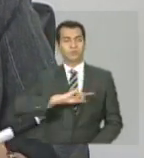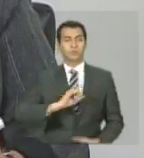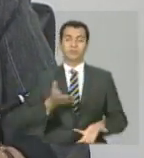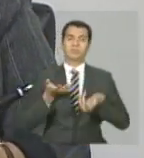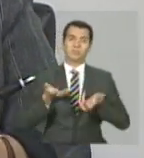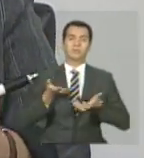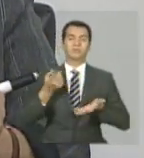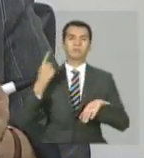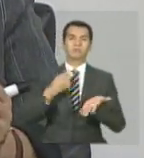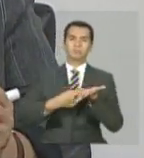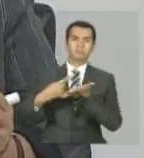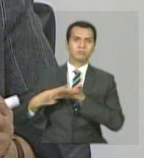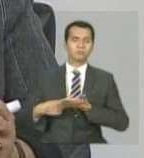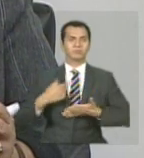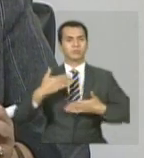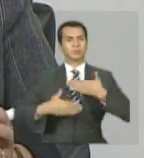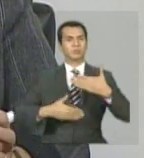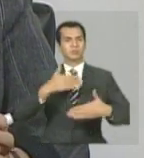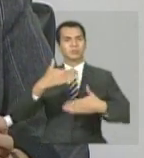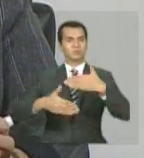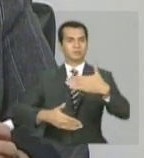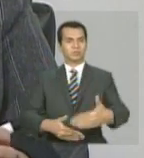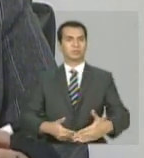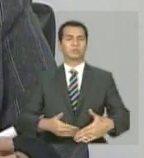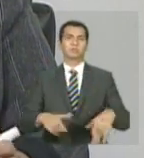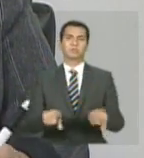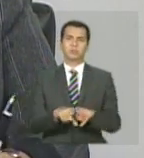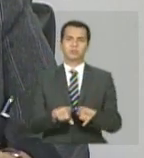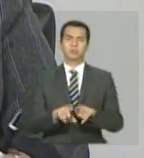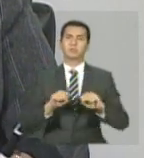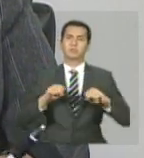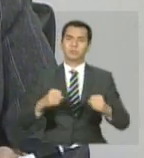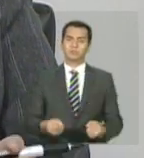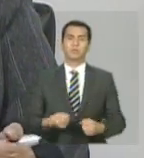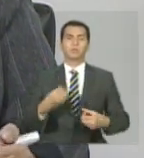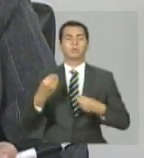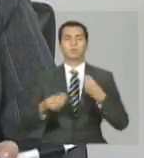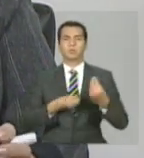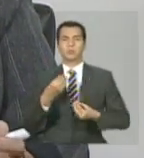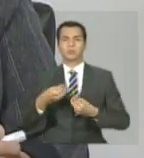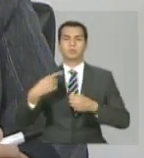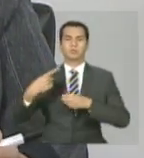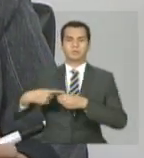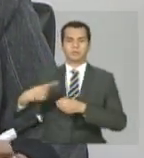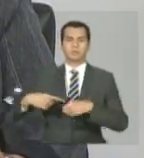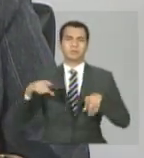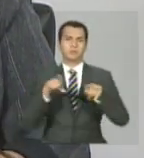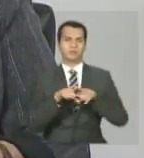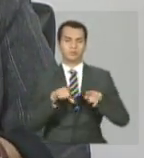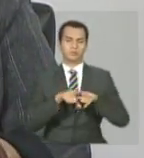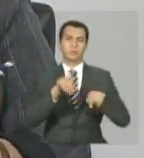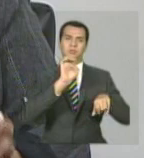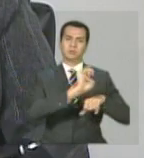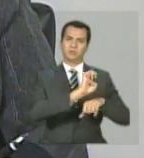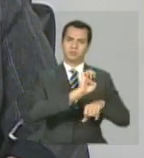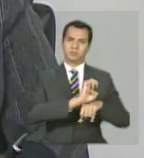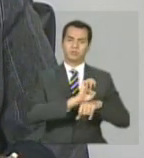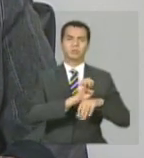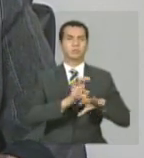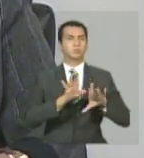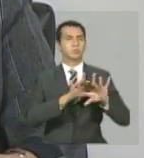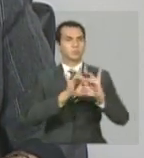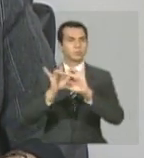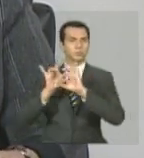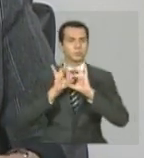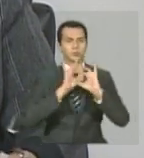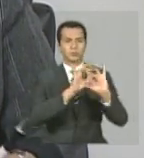de pactuação, na concretização sobre como municípios e estados, os entes federados,